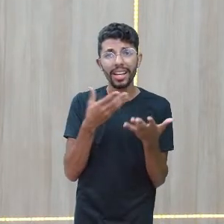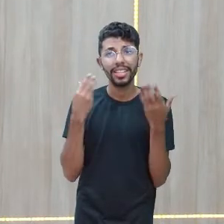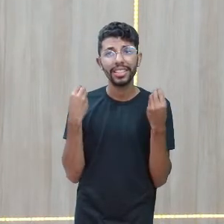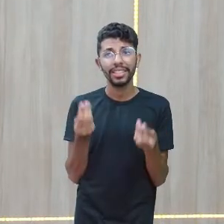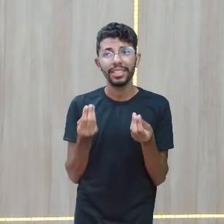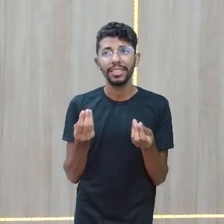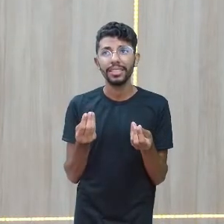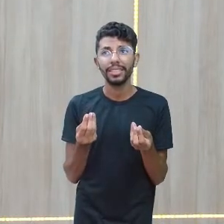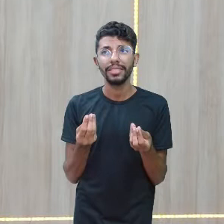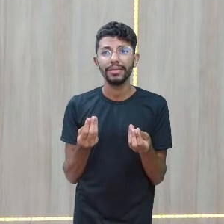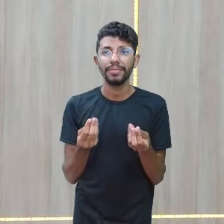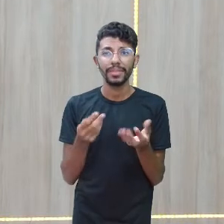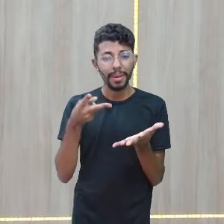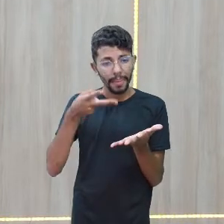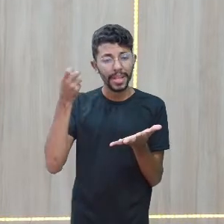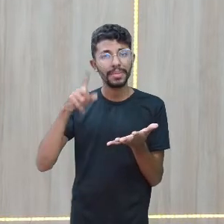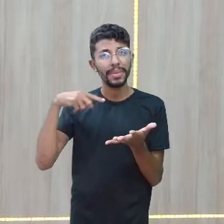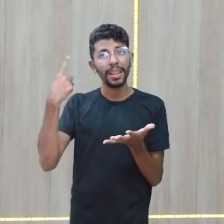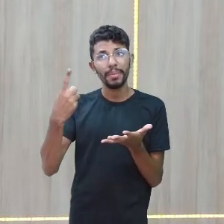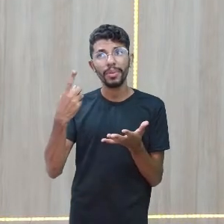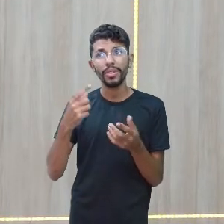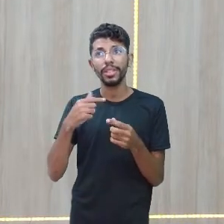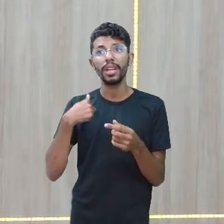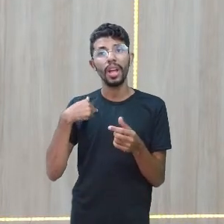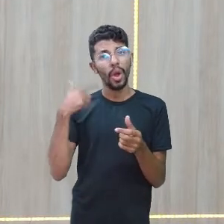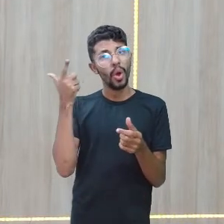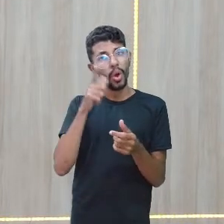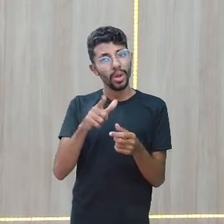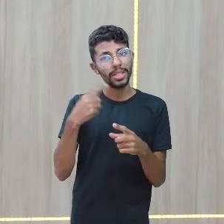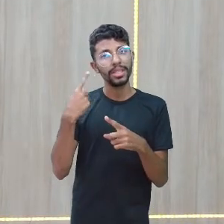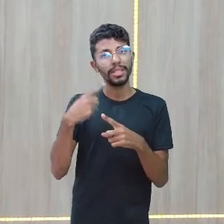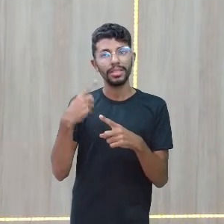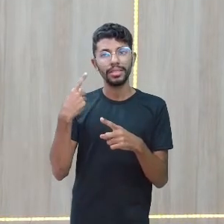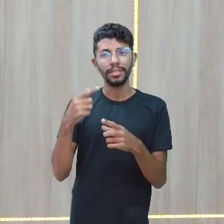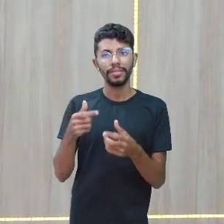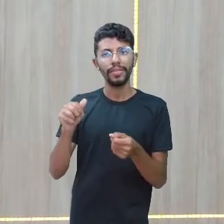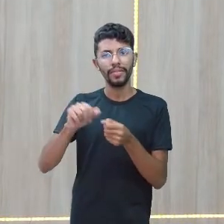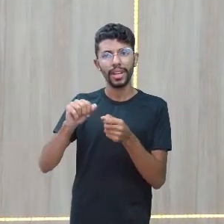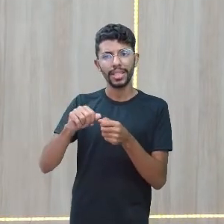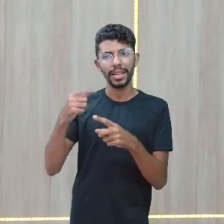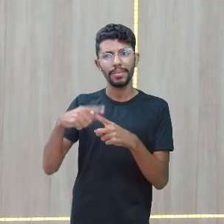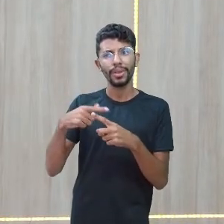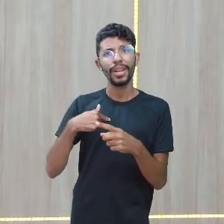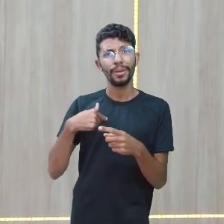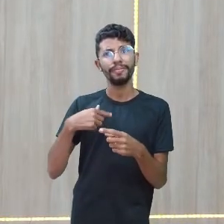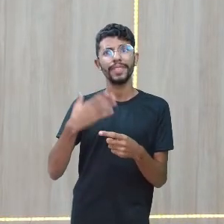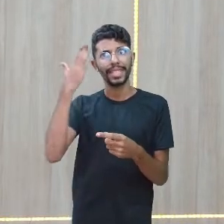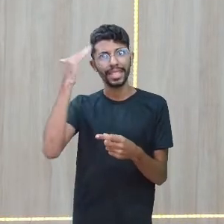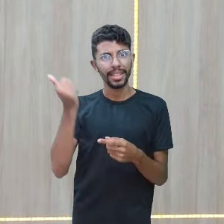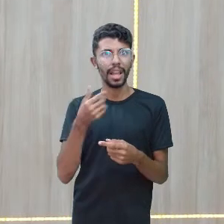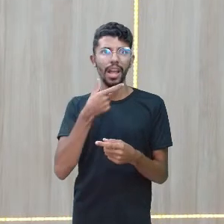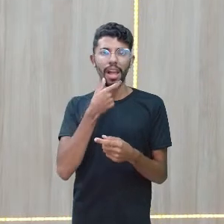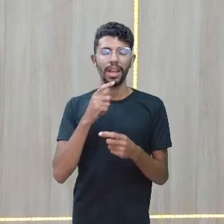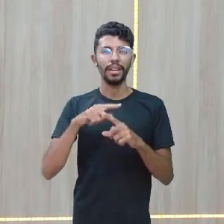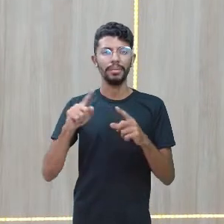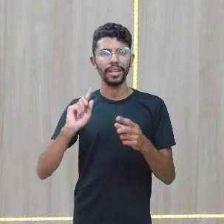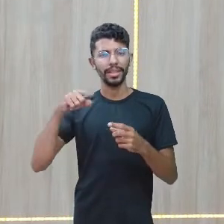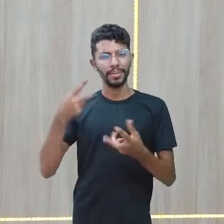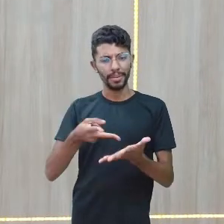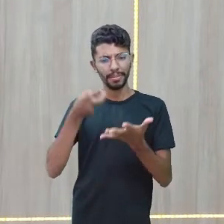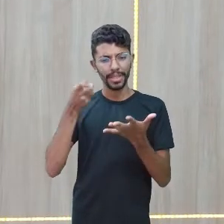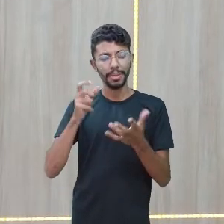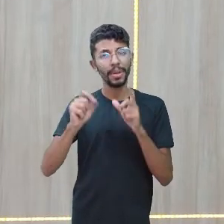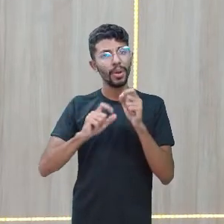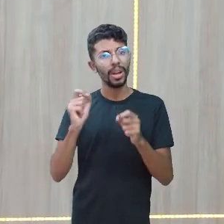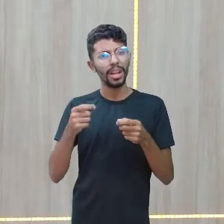Ou seja, eu só consegui fazer porque estava em inglês e eu falo inglês, beleza, tá tranquilo. Mas depois eu notei, poxa, está